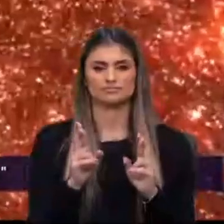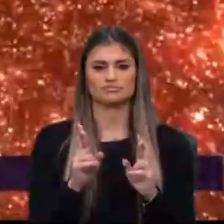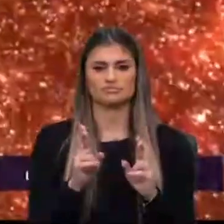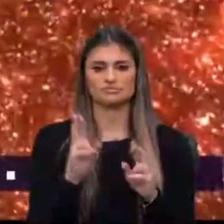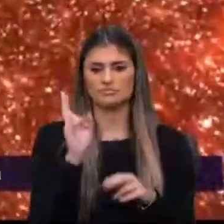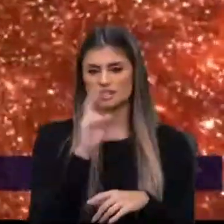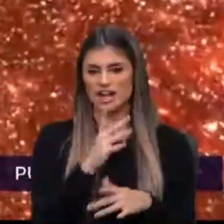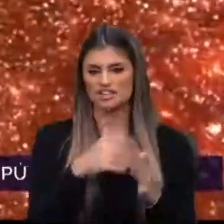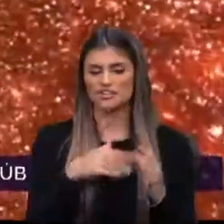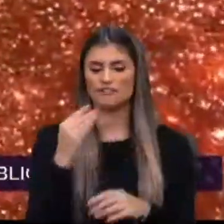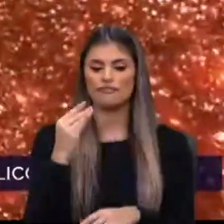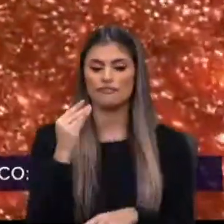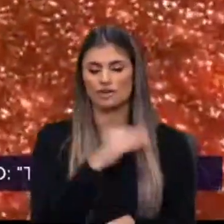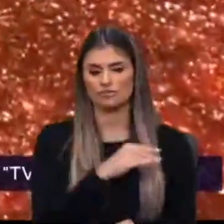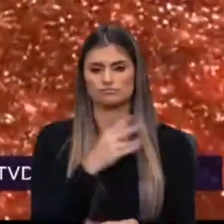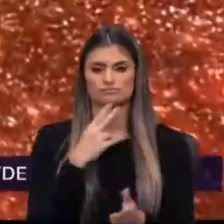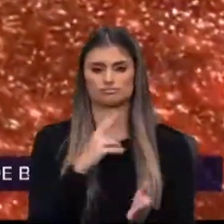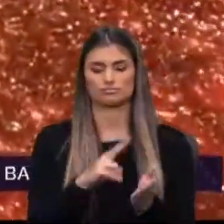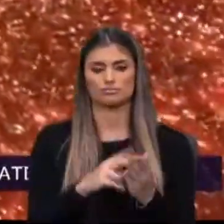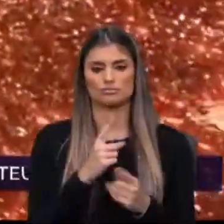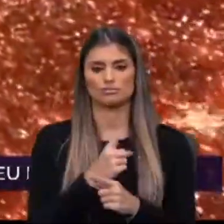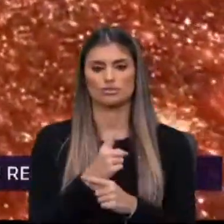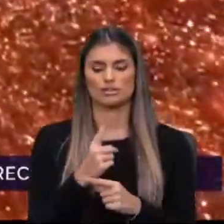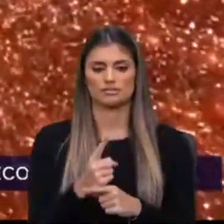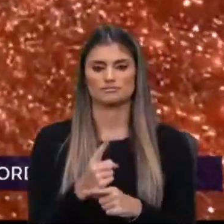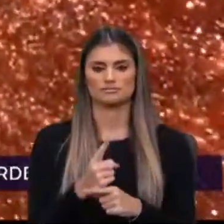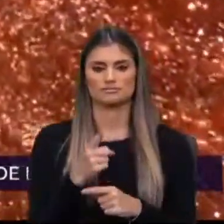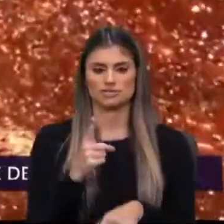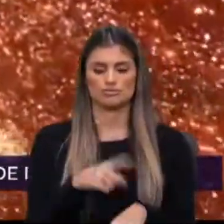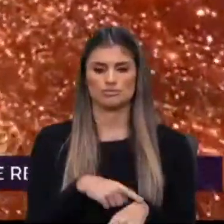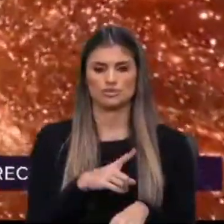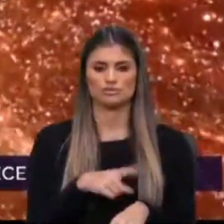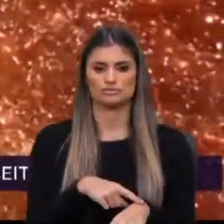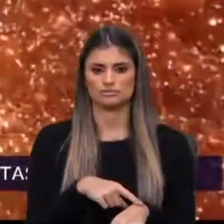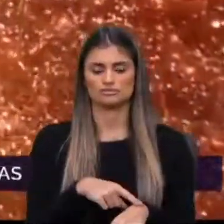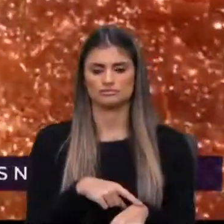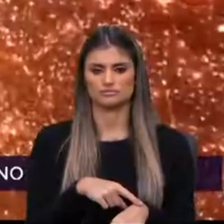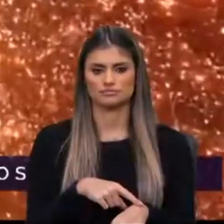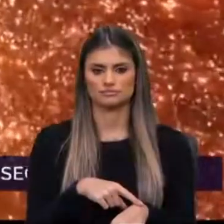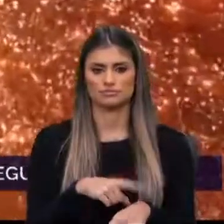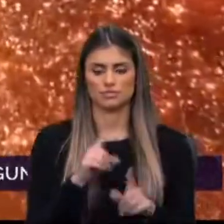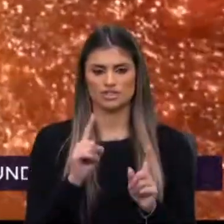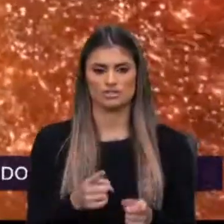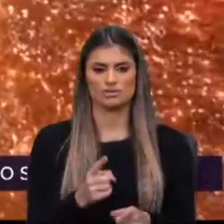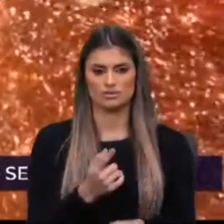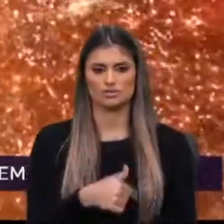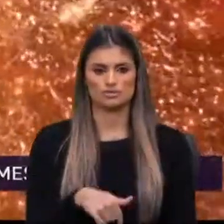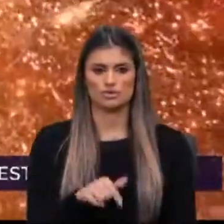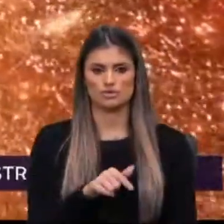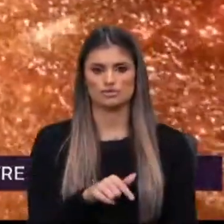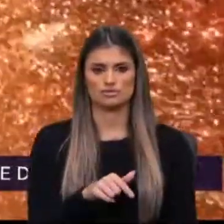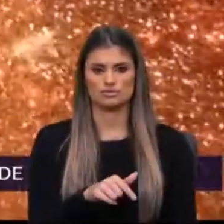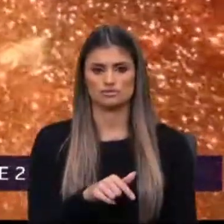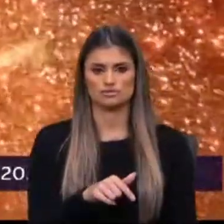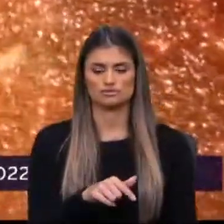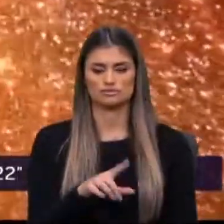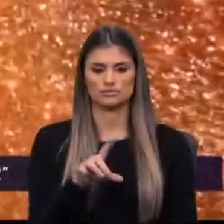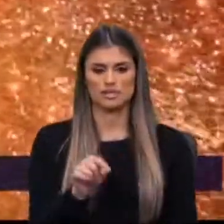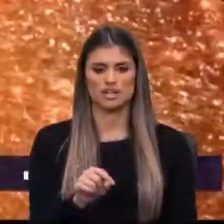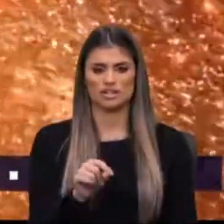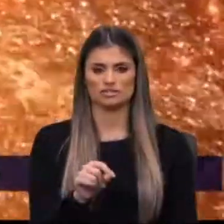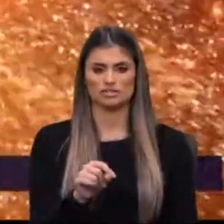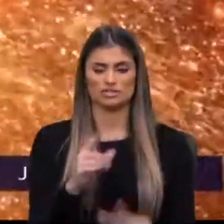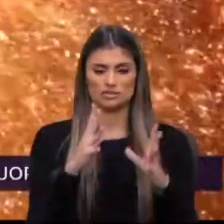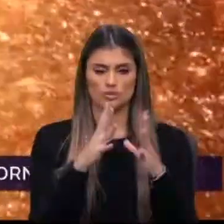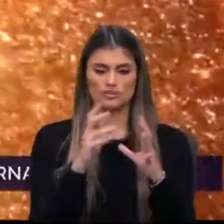gás frio, muito frio, até porque nesta altura do universo, portanto, muito no início, nós estávamos no pico da formação estelar e as nuvens